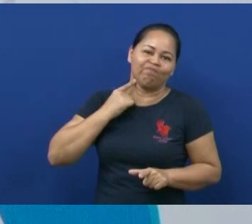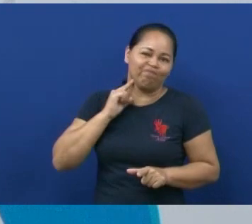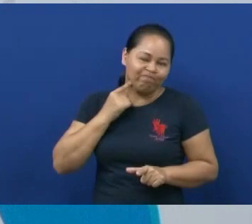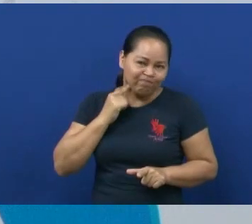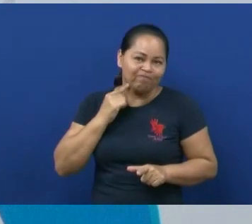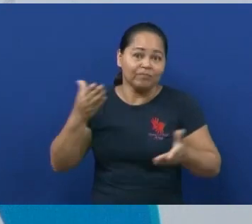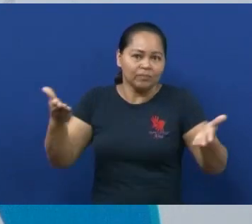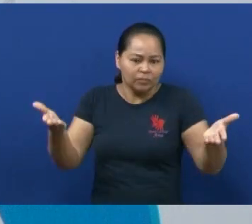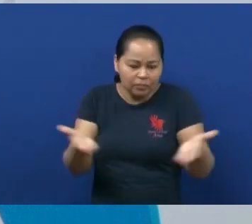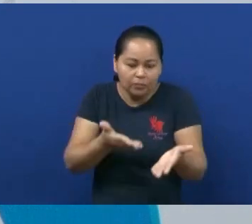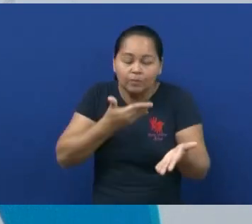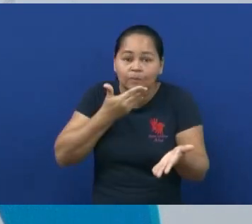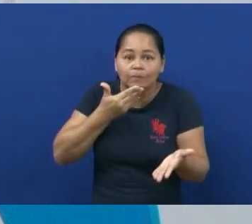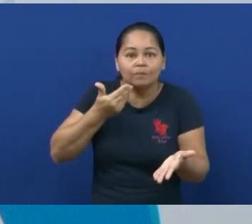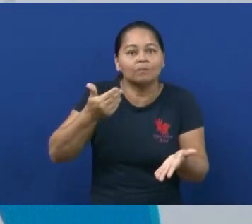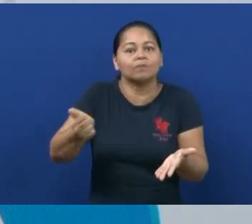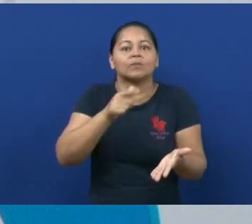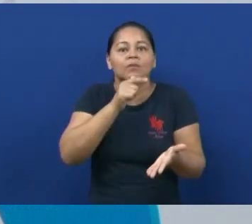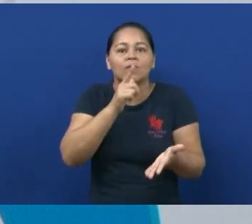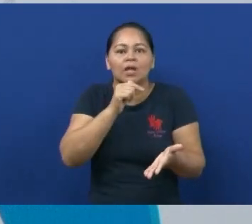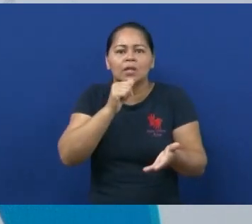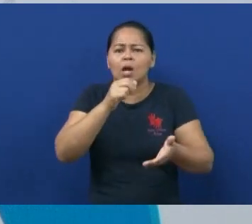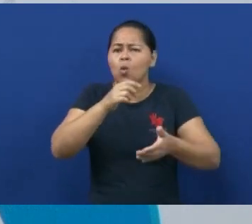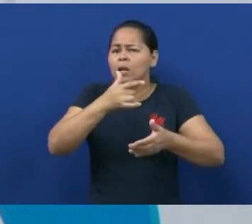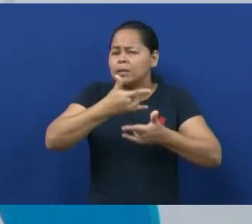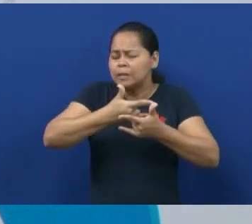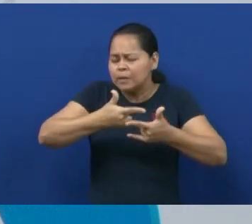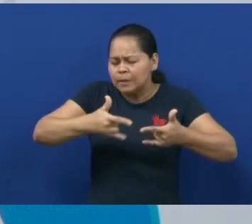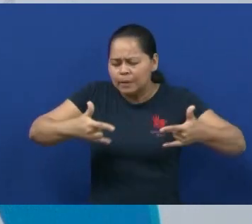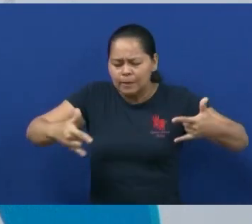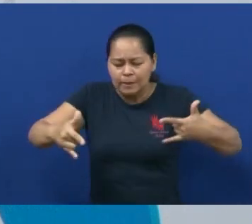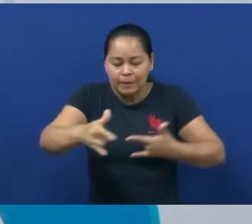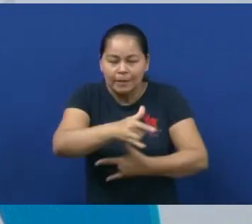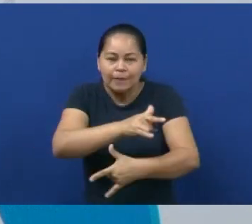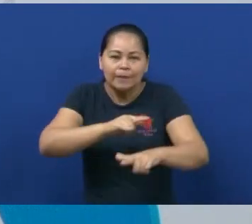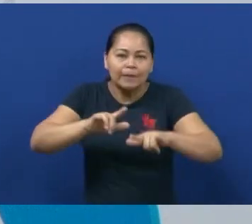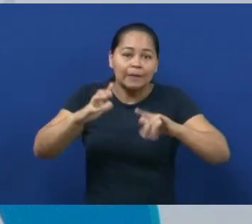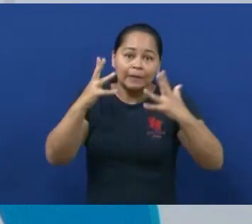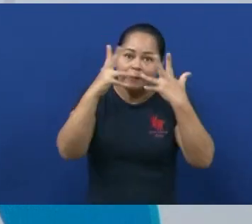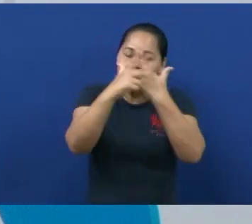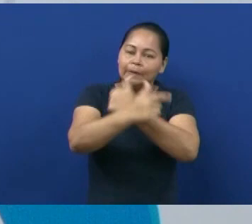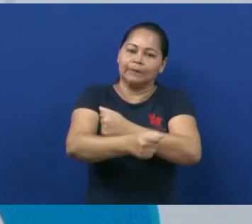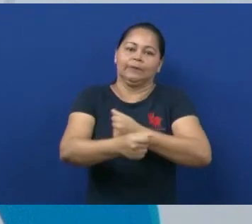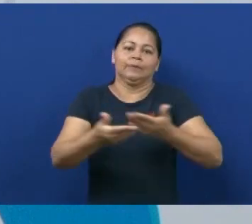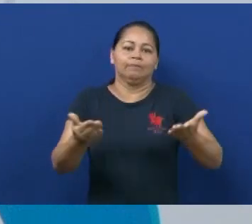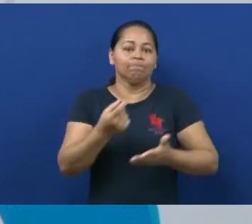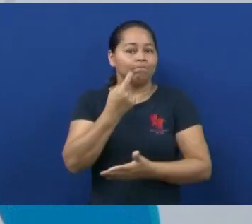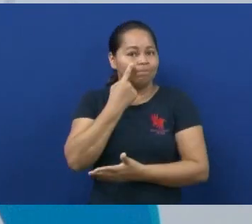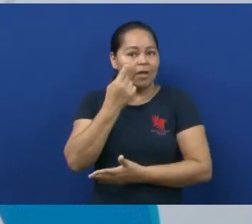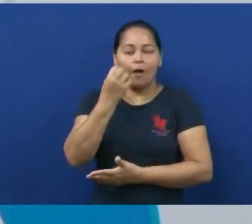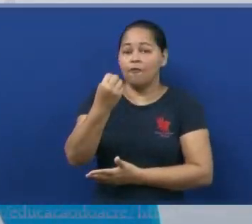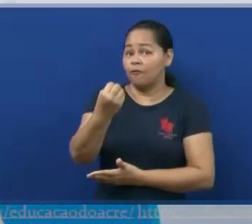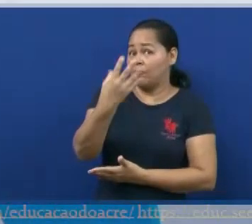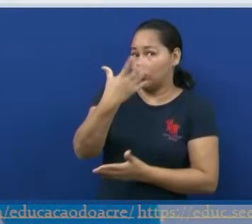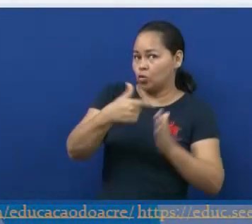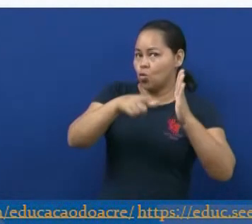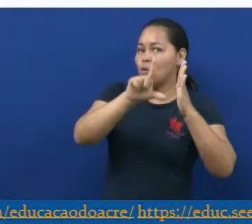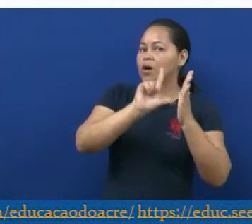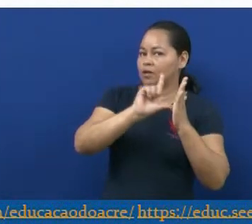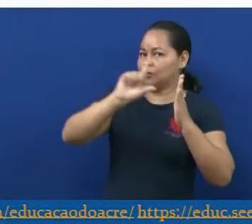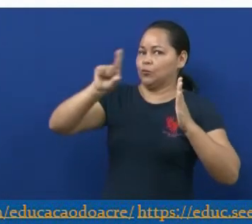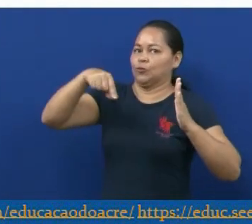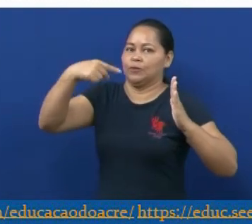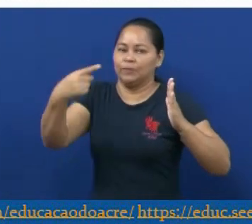venezianos podem ver hoje, as águas cristalinas. Nas fotos, podemos também ver o antes e o